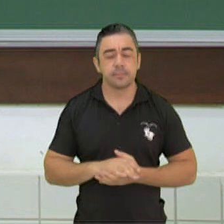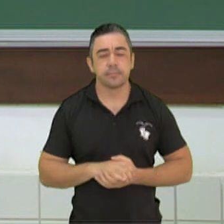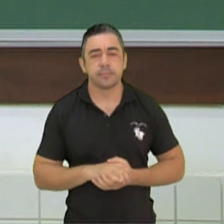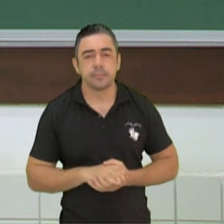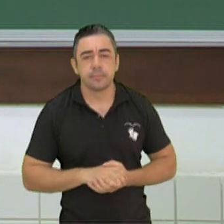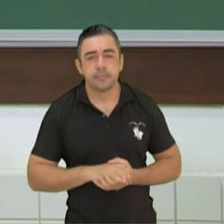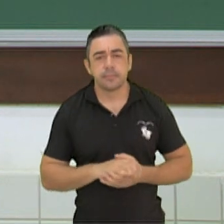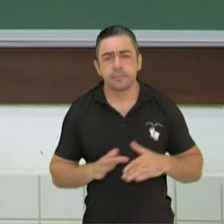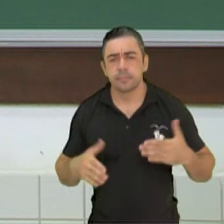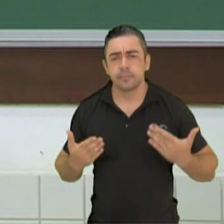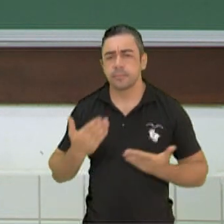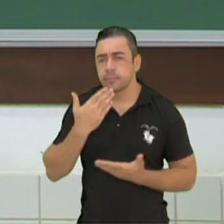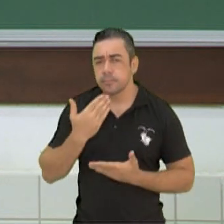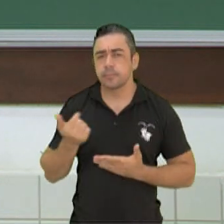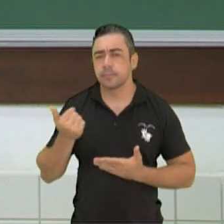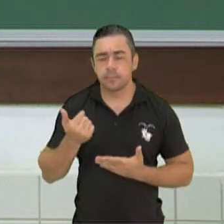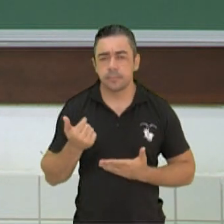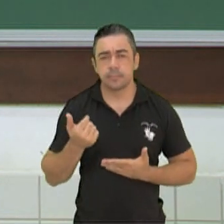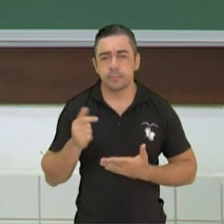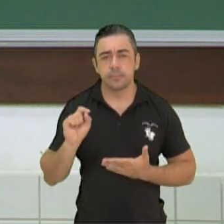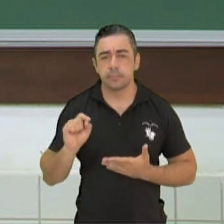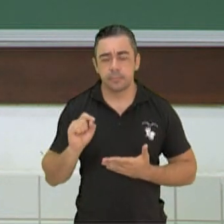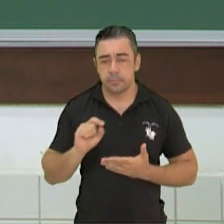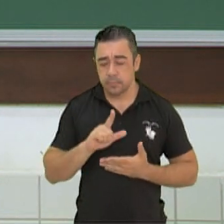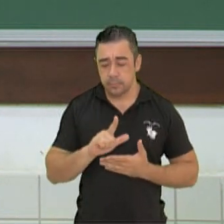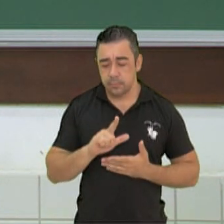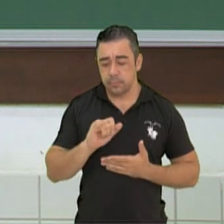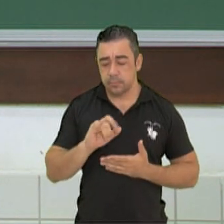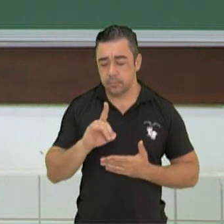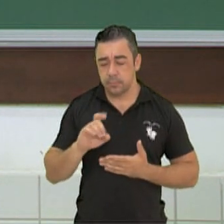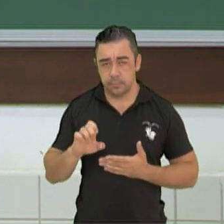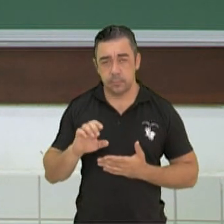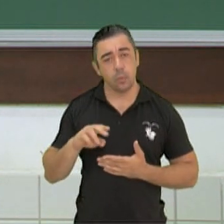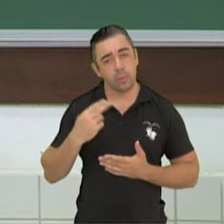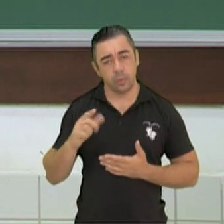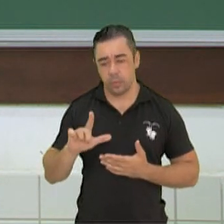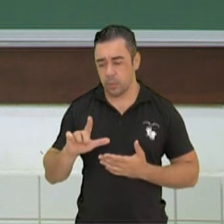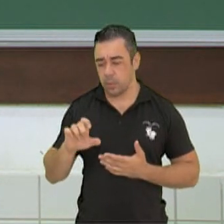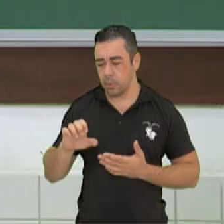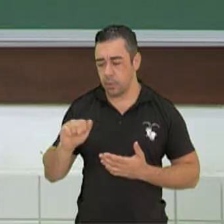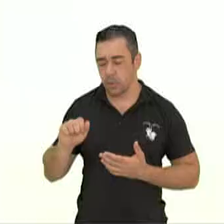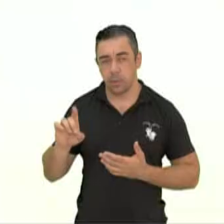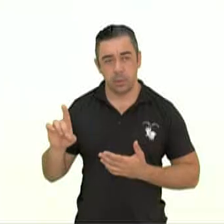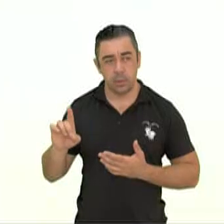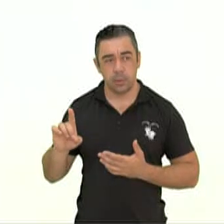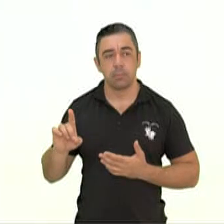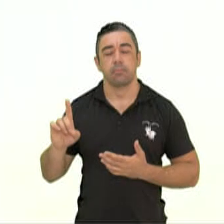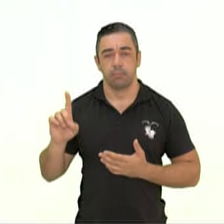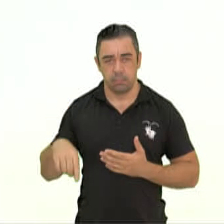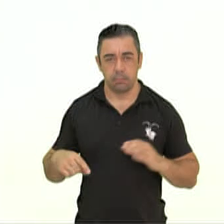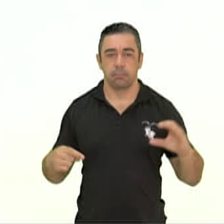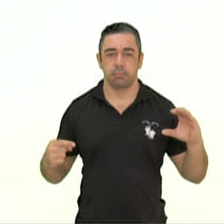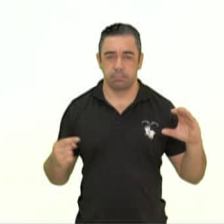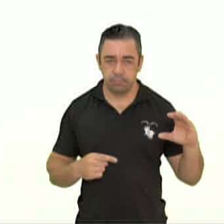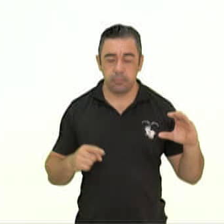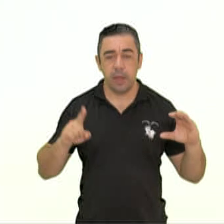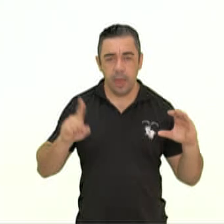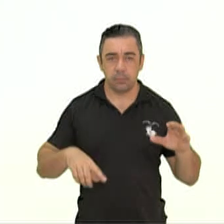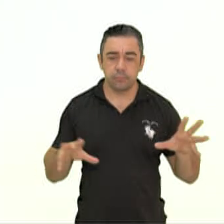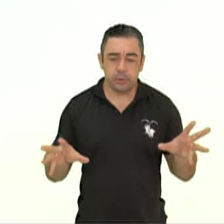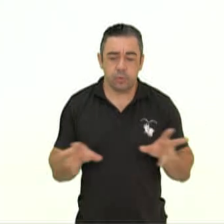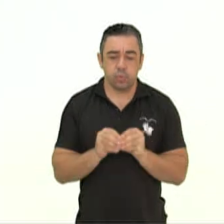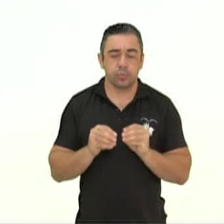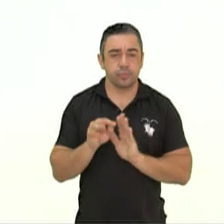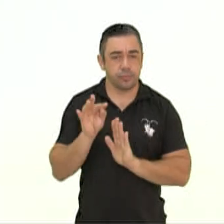lá, qual a melhor definição para o que é lead ou light? Sem dúvida nenhuma, é basicamente um resumo